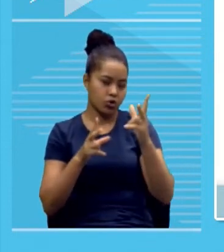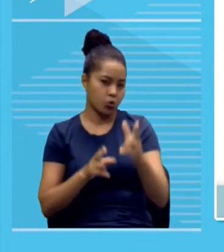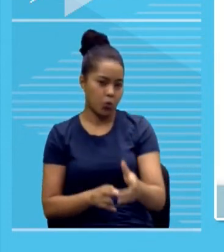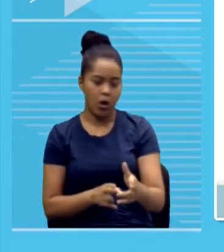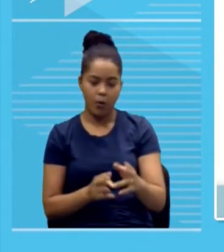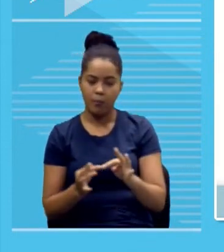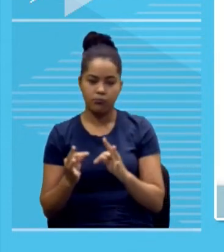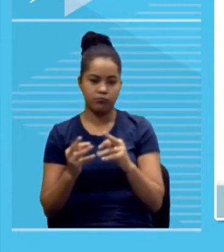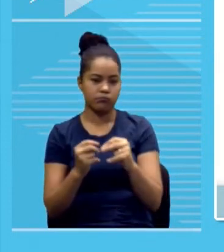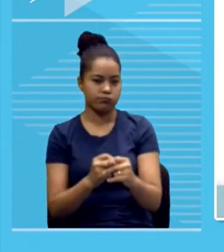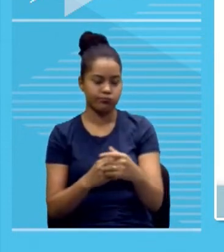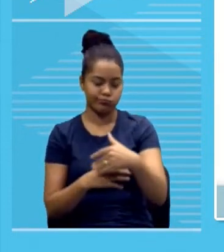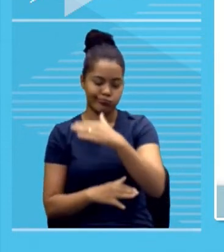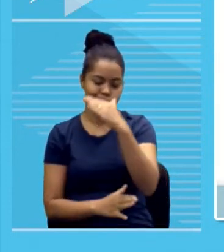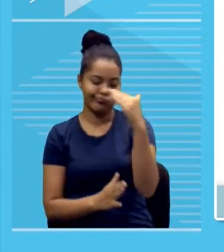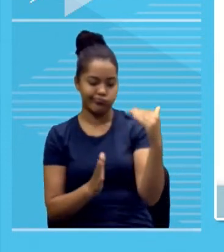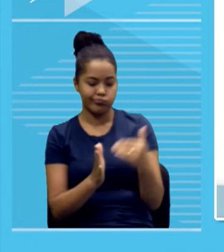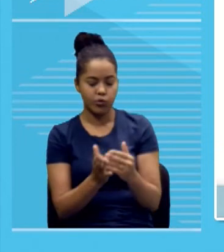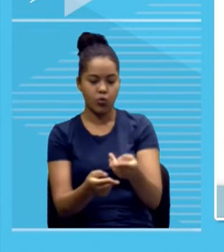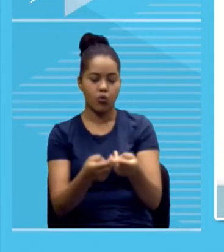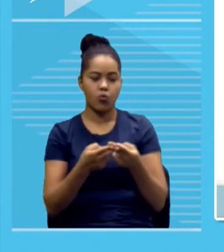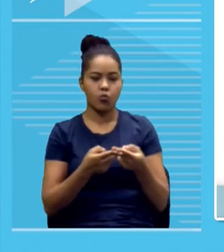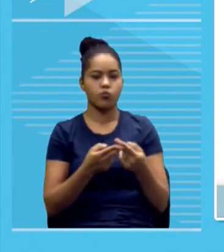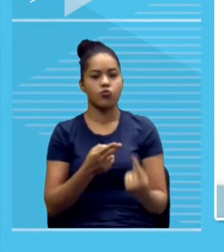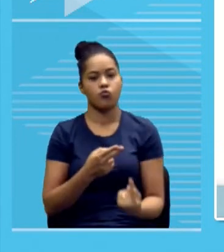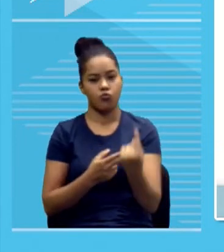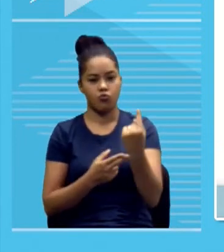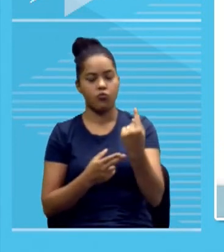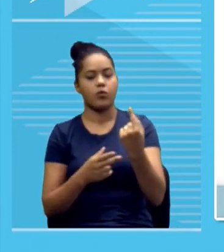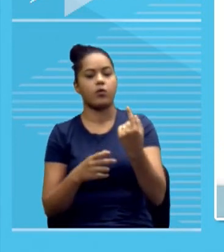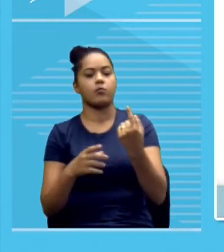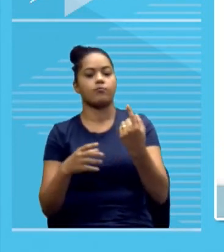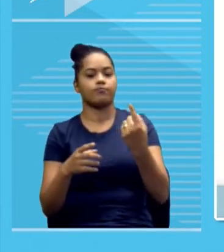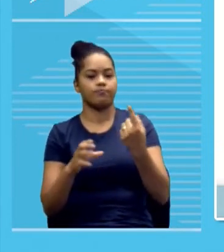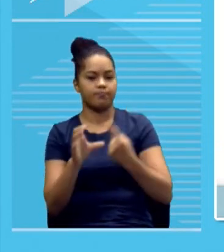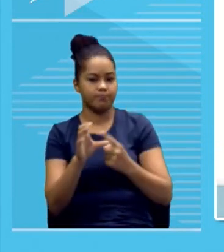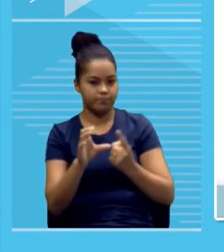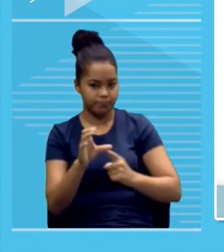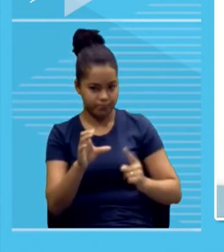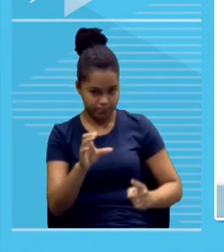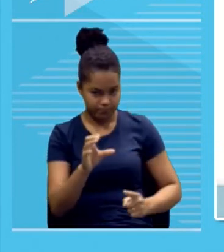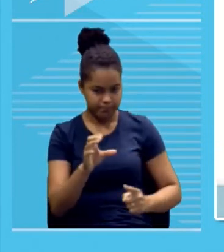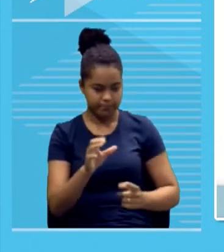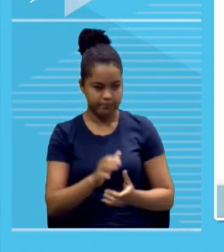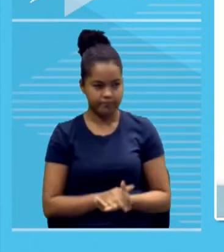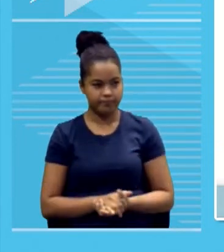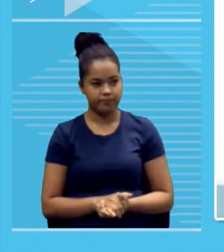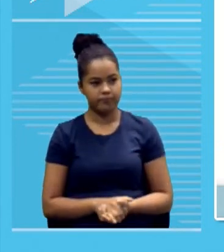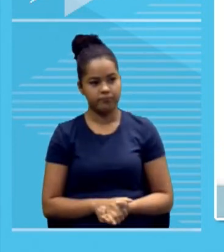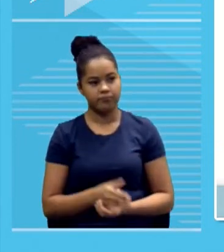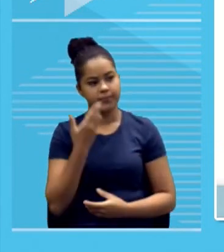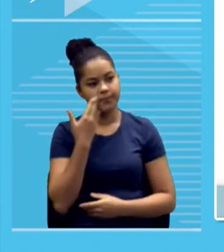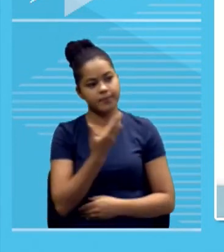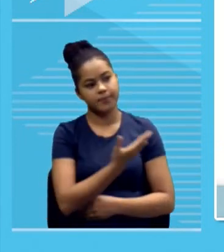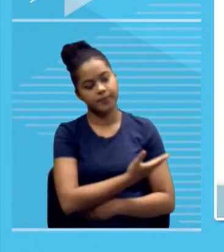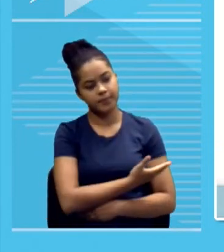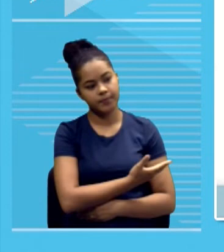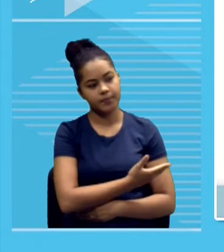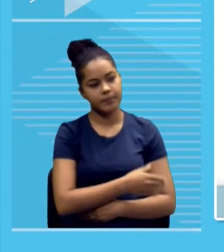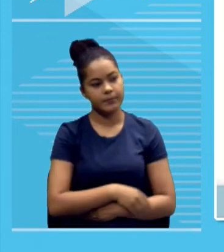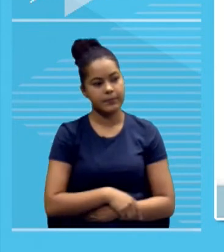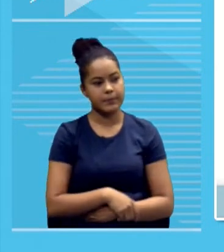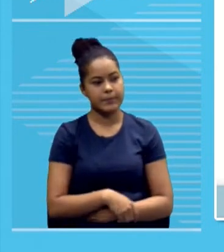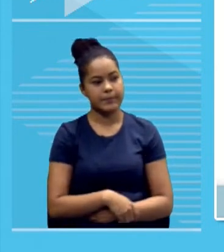ó, corrente que passa aqui é a corrente que passa aqui, que é a corrente que passa lá. Todo mundo com o mesmo valor de